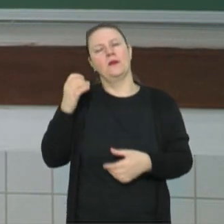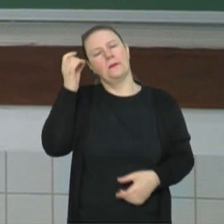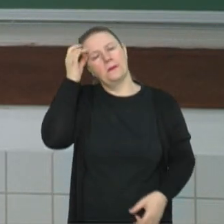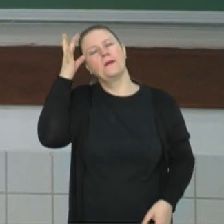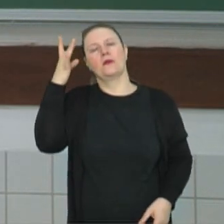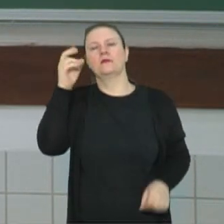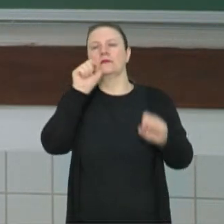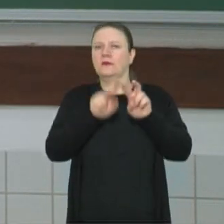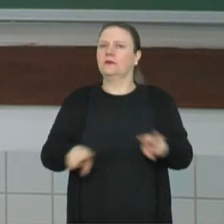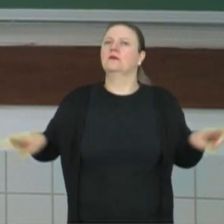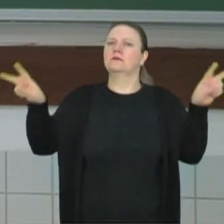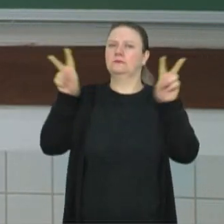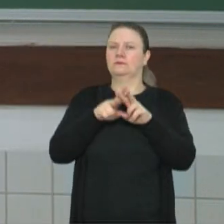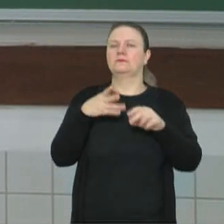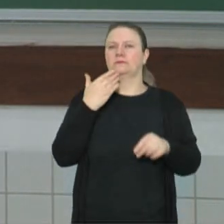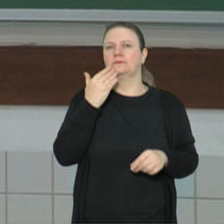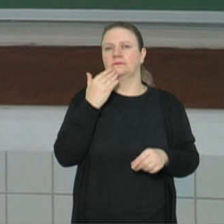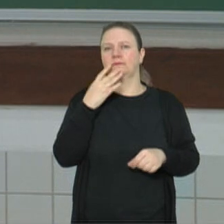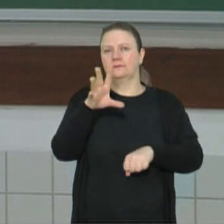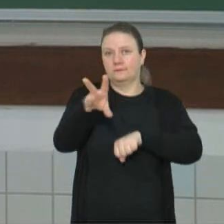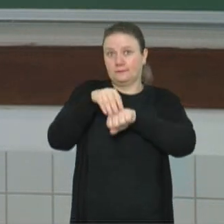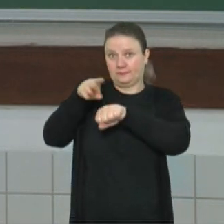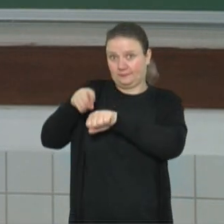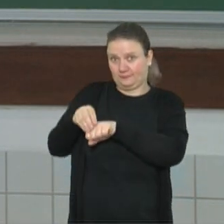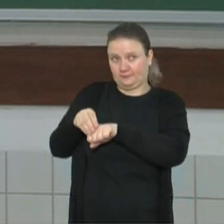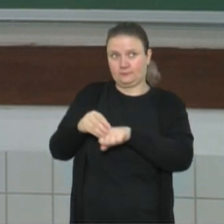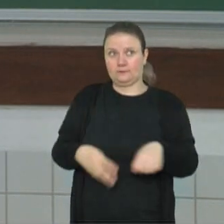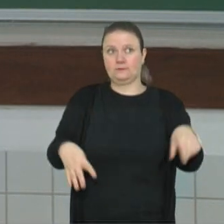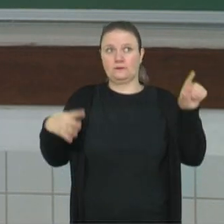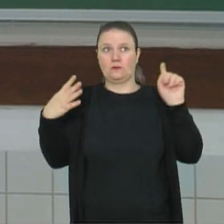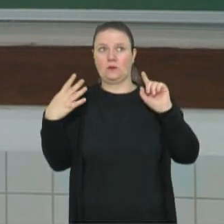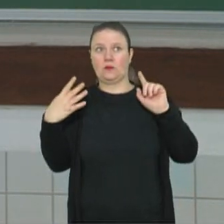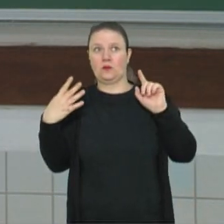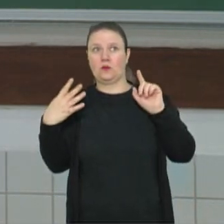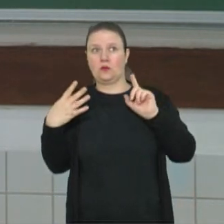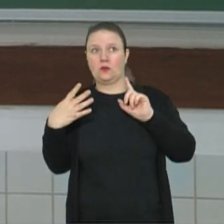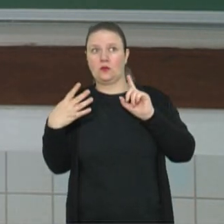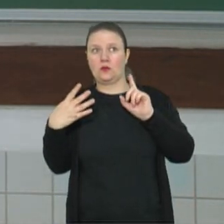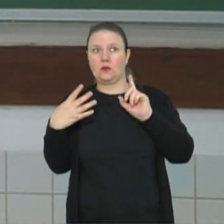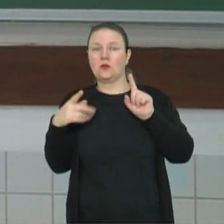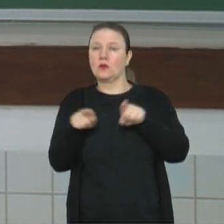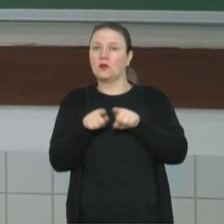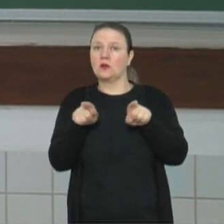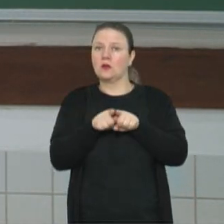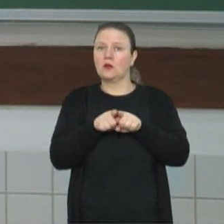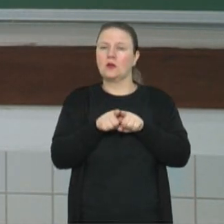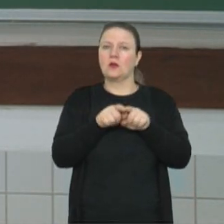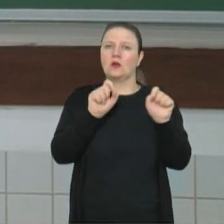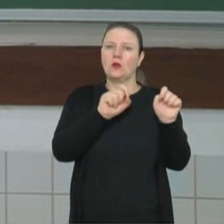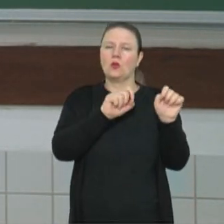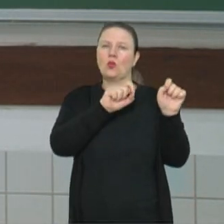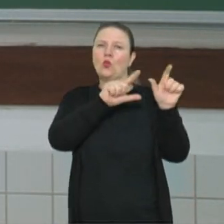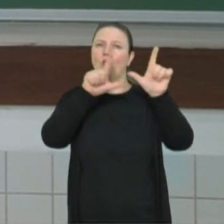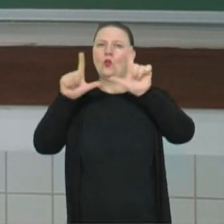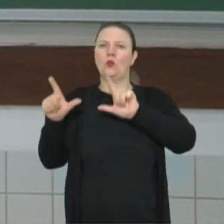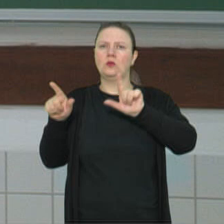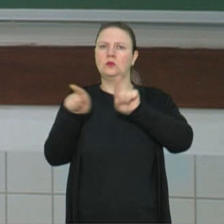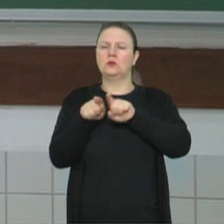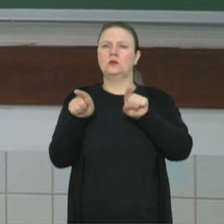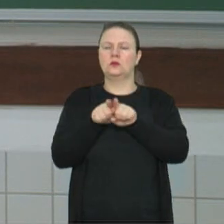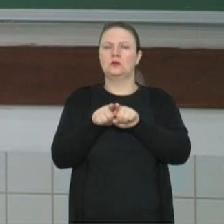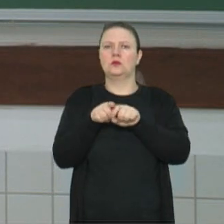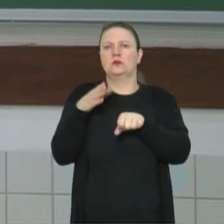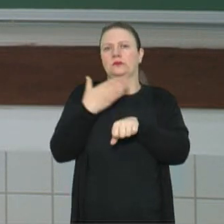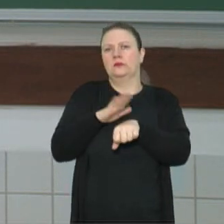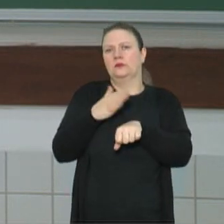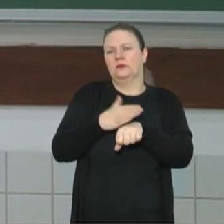de visualizar, melhora bastante o conhecimento. E na última aqui para vocês eu trago o quê? É o trailer daquele, lembra que nós falamos lá da